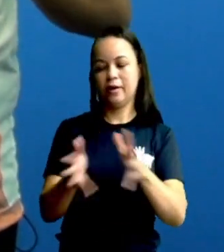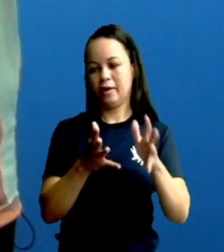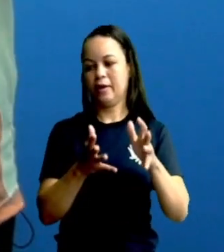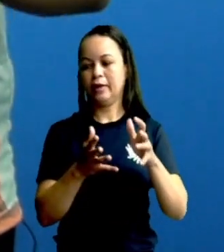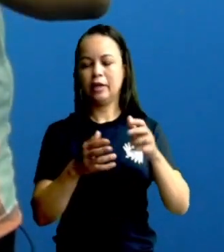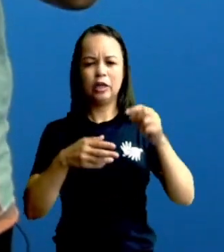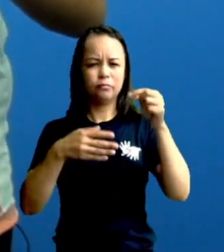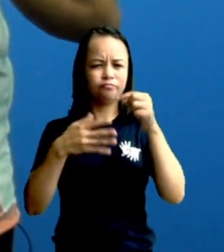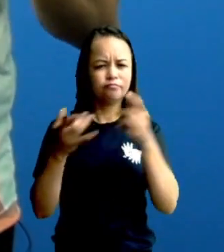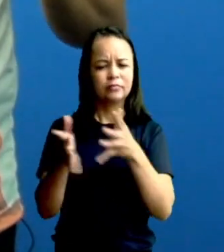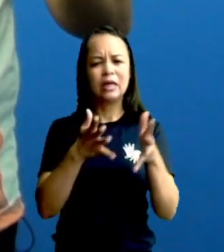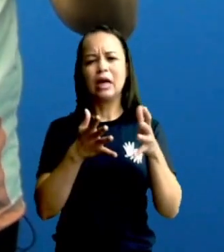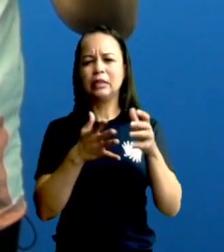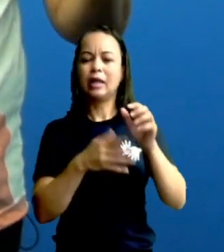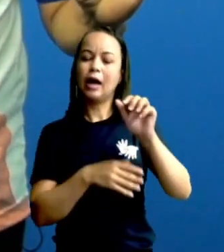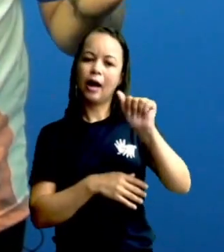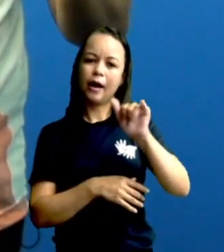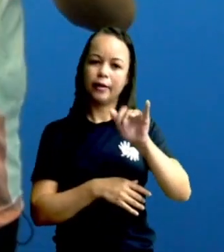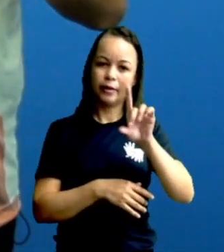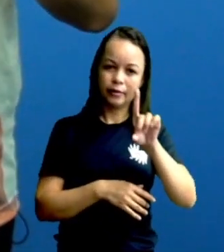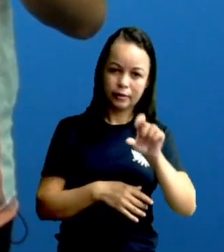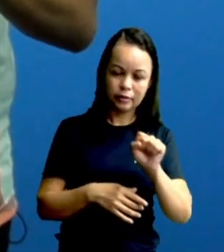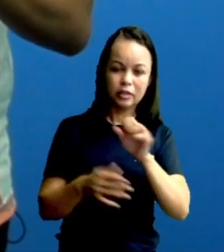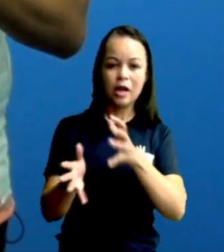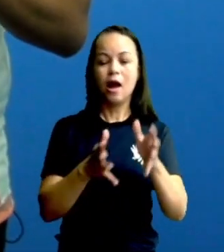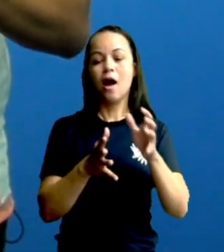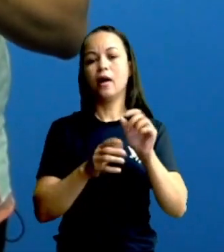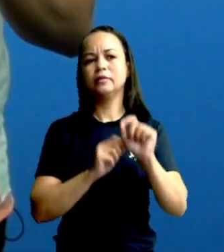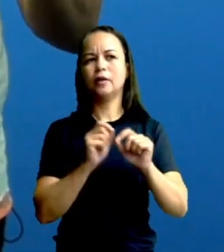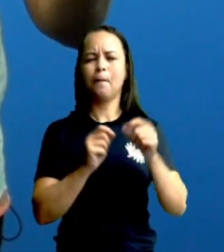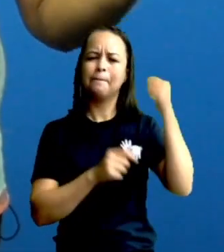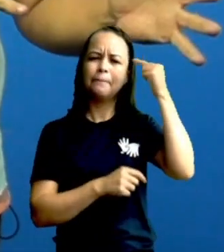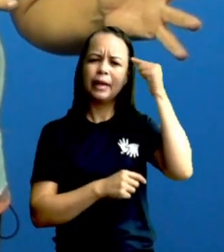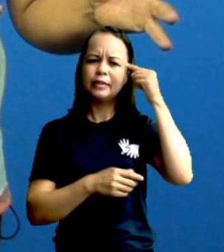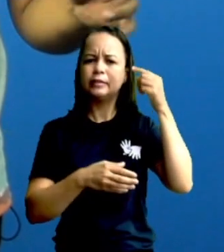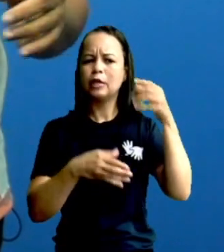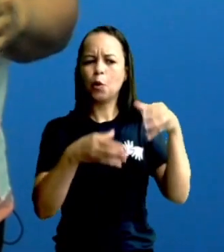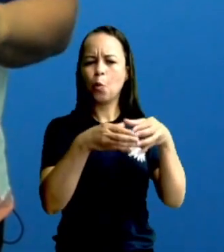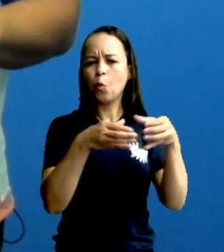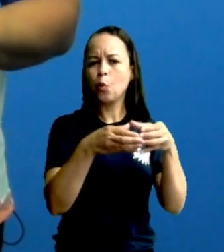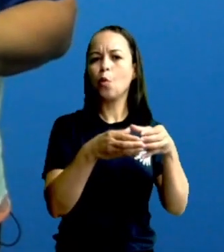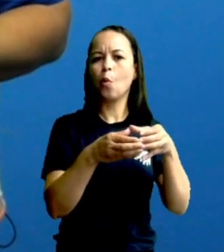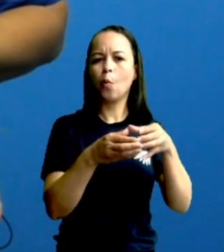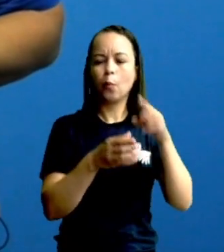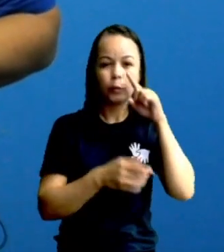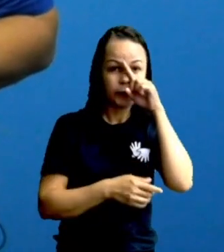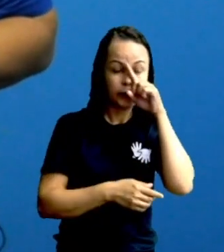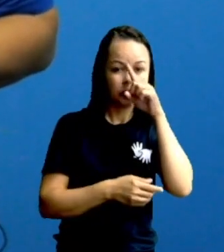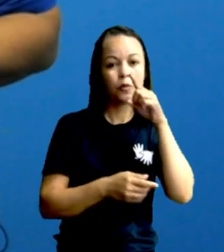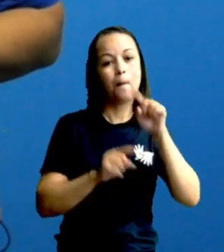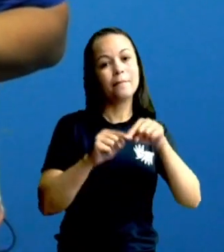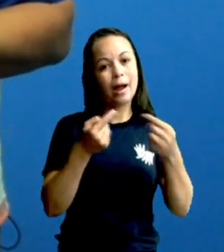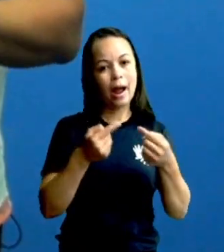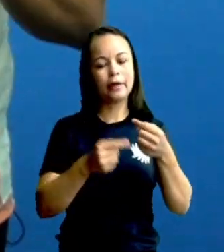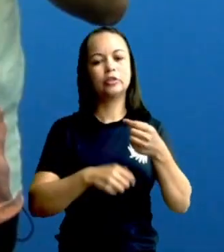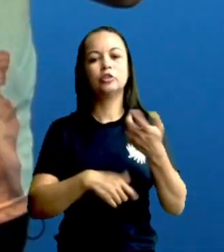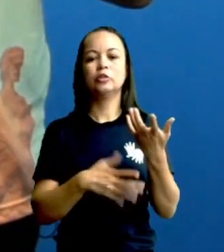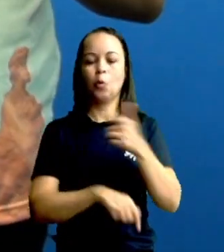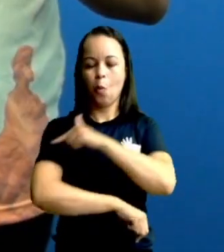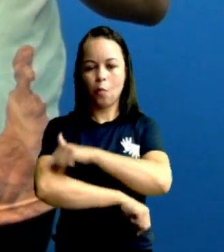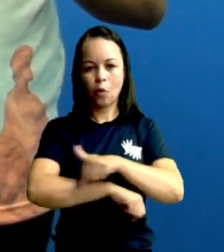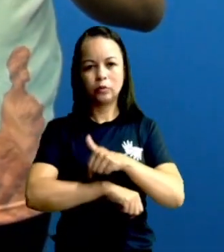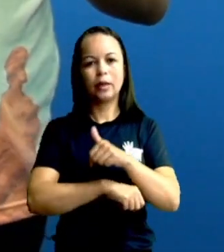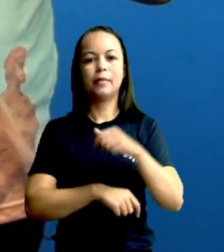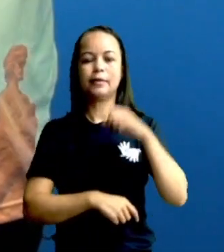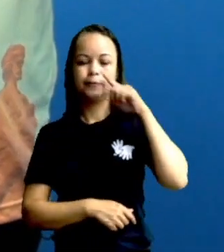na AIDS, síndrome da imunodeficiência adquirida, pense não em grupo de risco, mas sim em comportamento de risco.